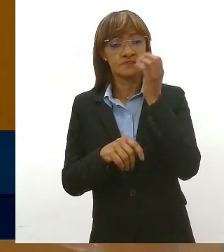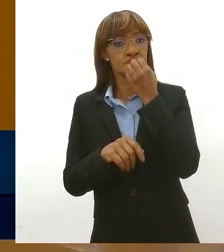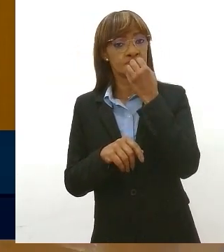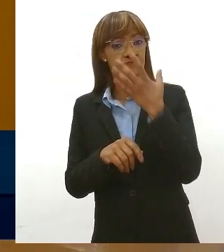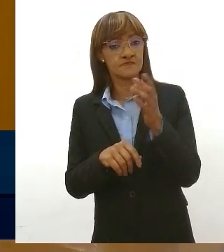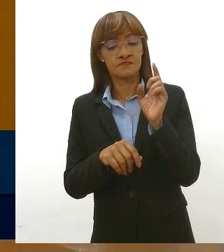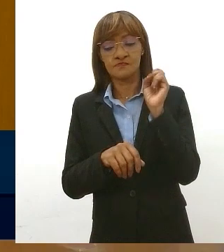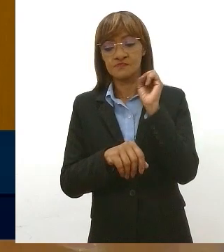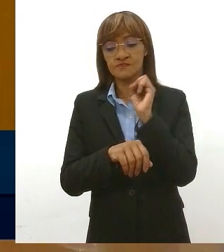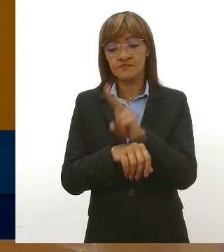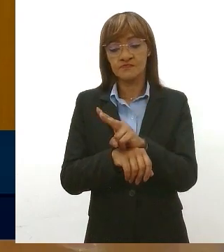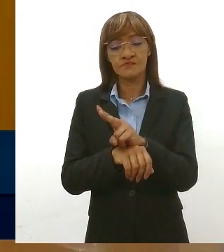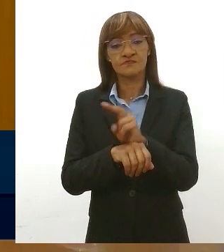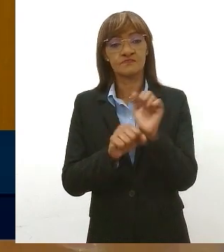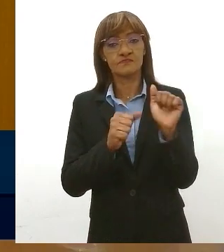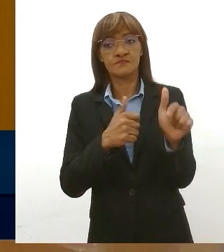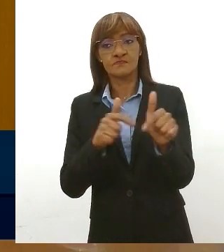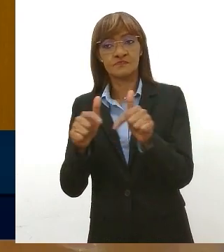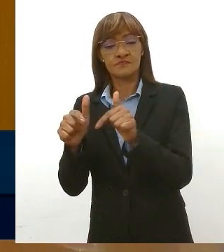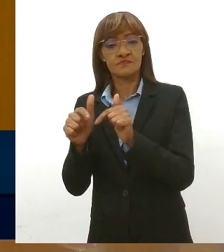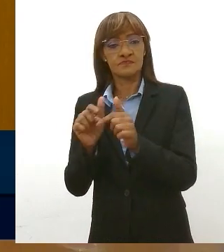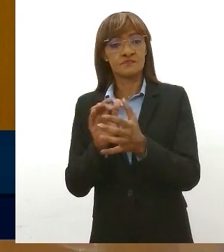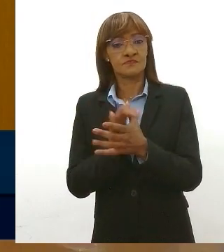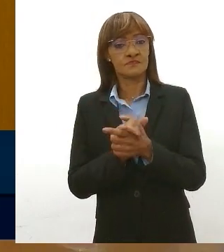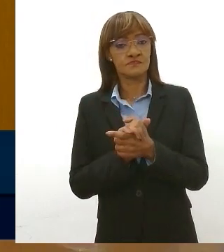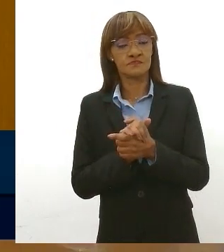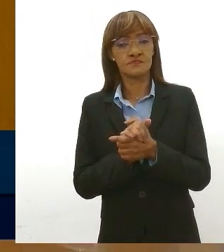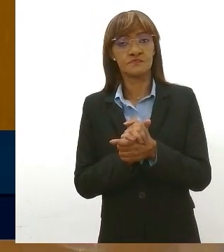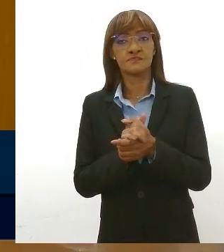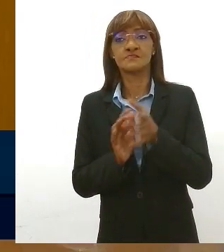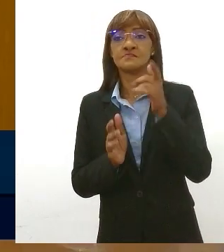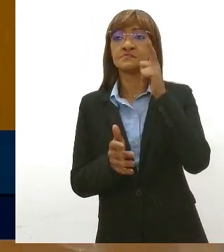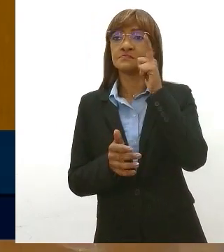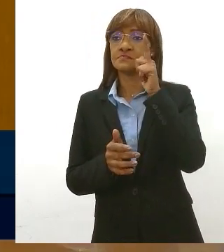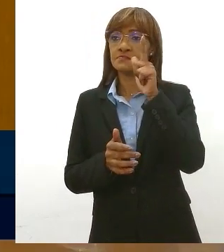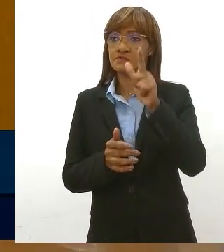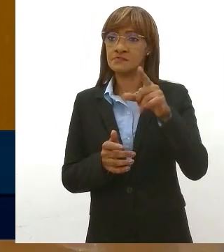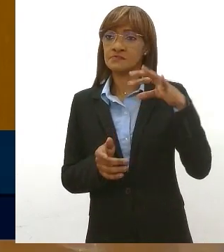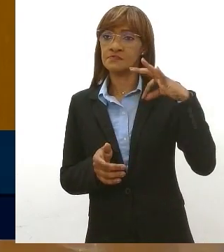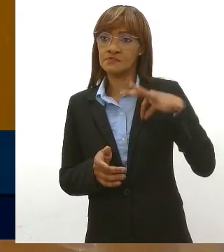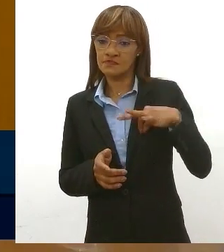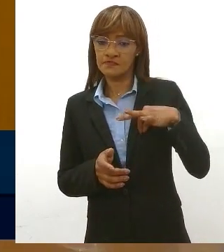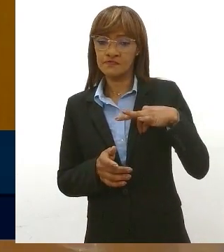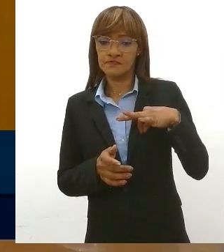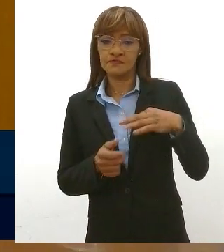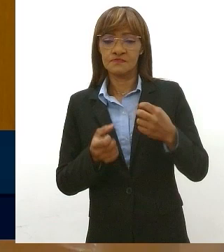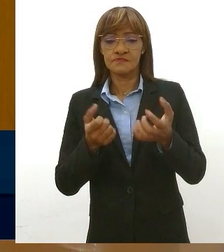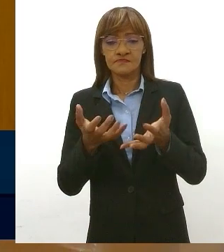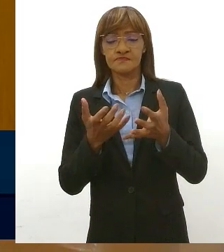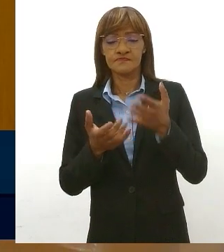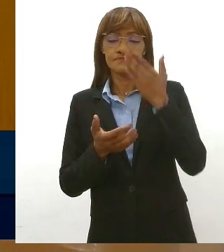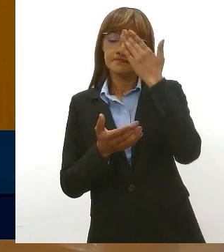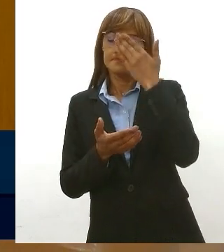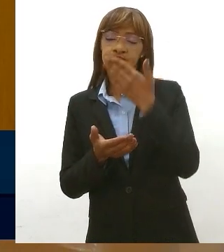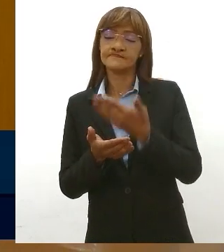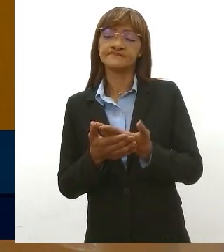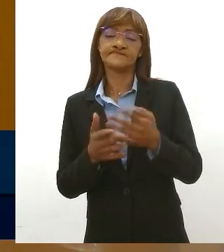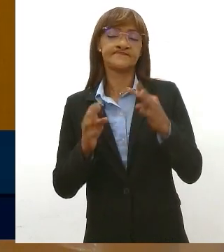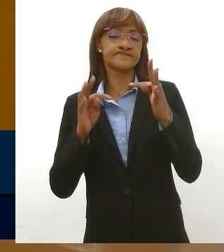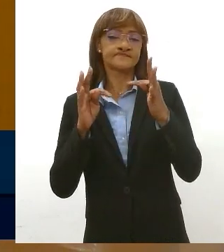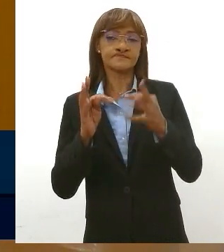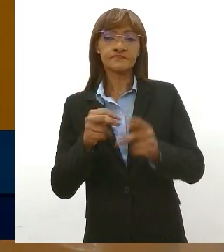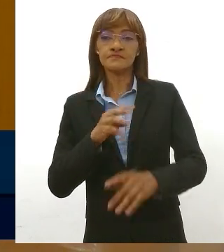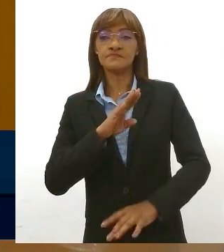suas startups e ganhar o seu dinheiro. E a gente espera aí e confia muito em todos os colegas deputados e deputadas para